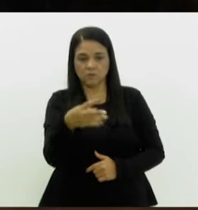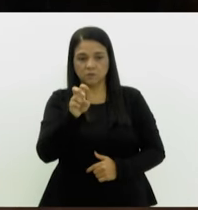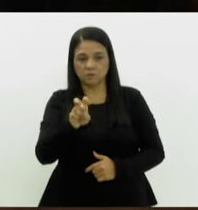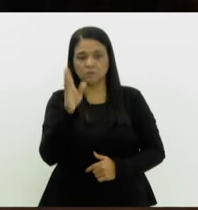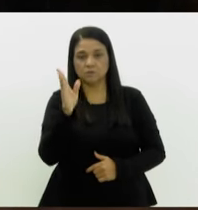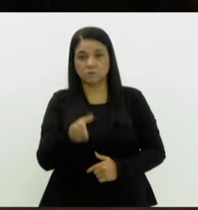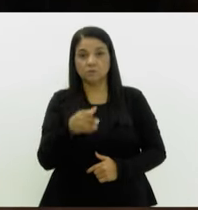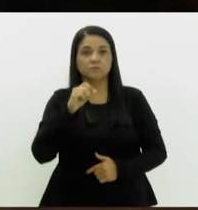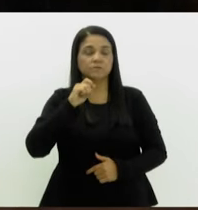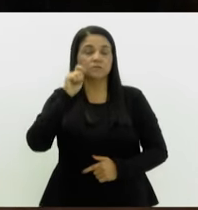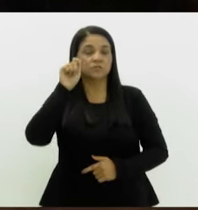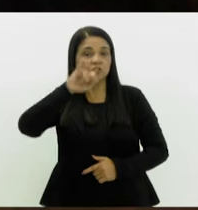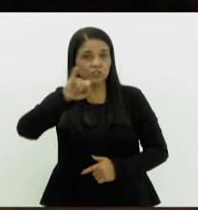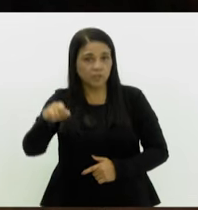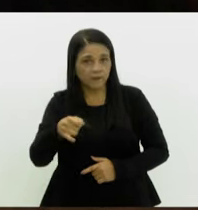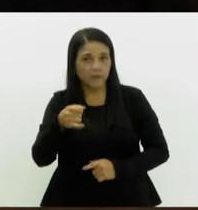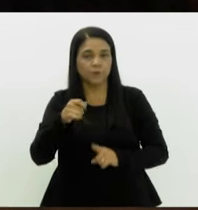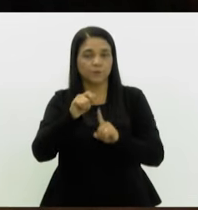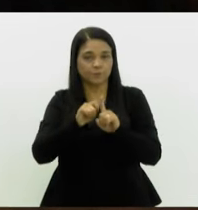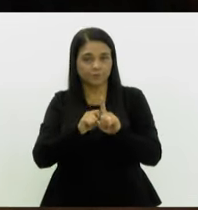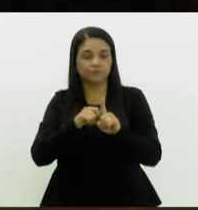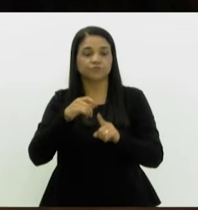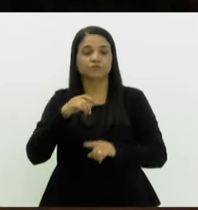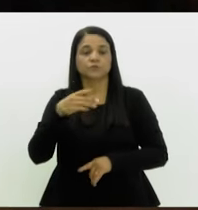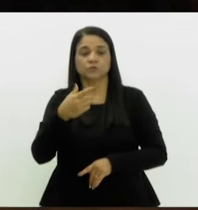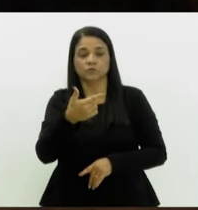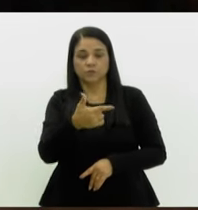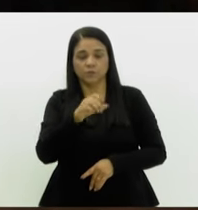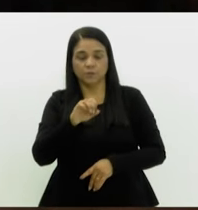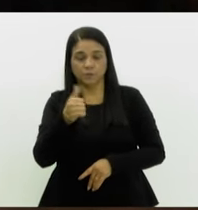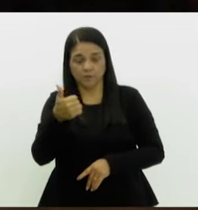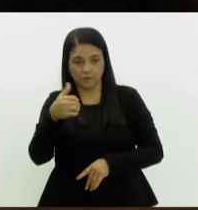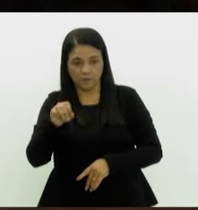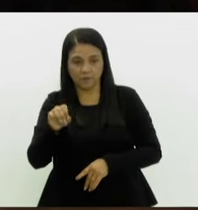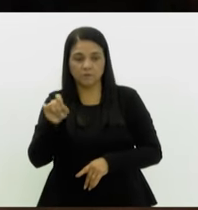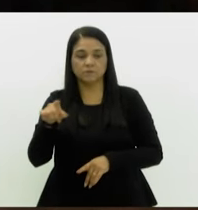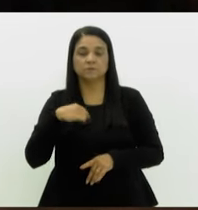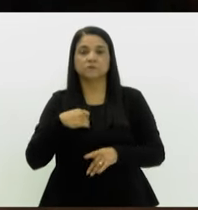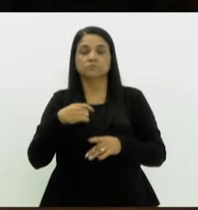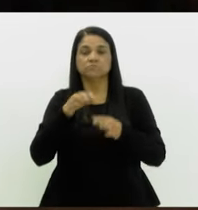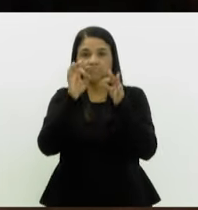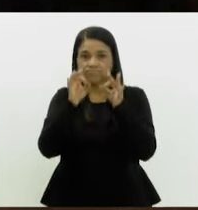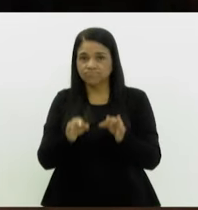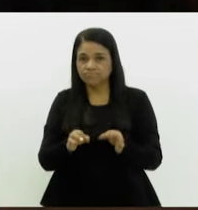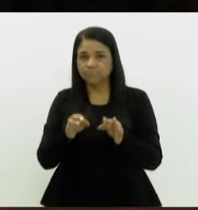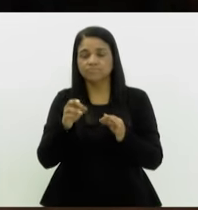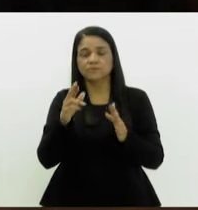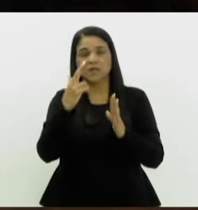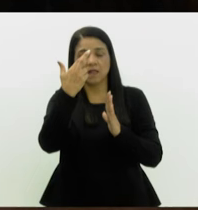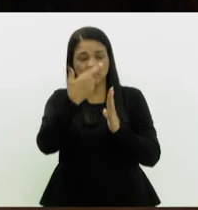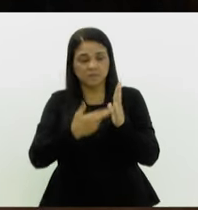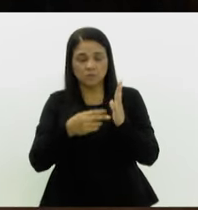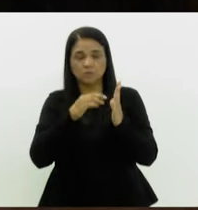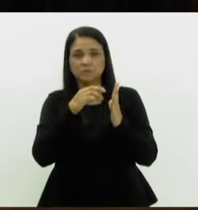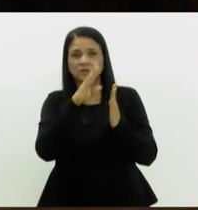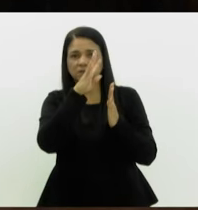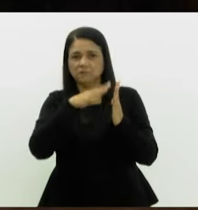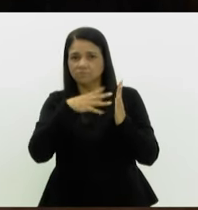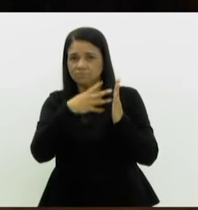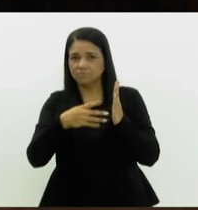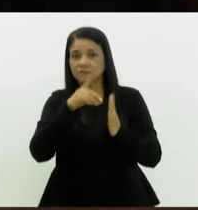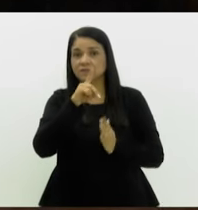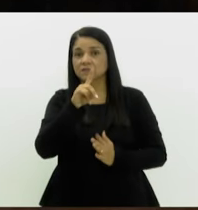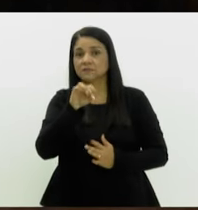2010, que consolida a legislação relativa às datas comemorativas do Estado do